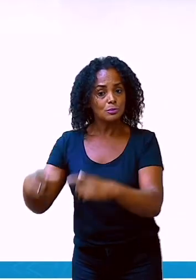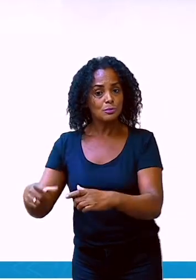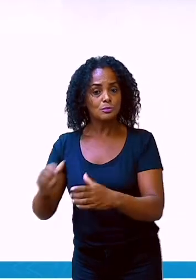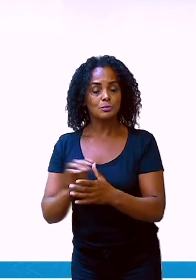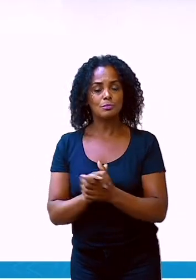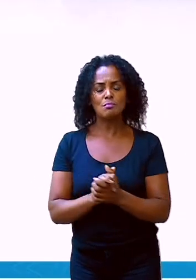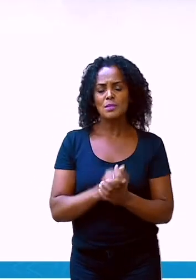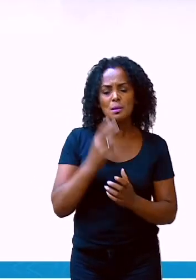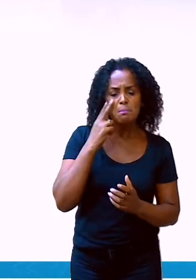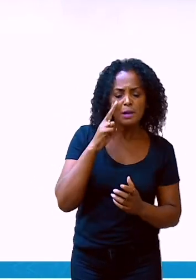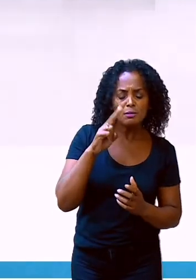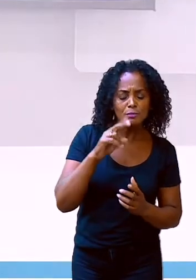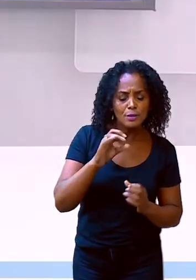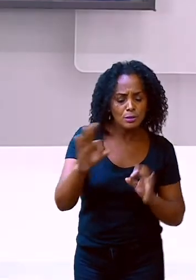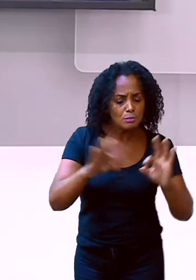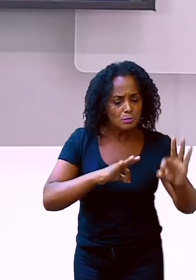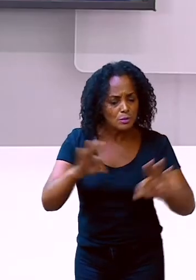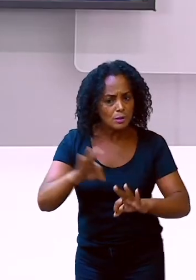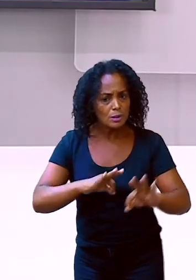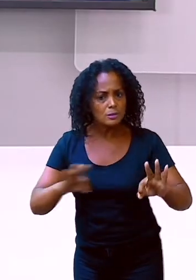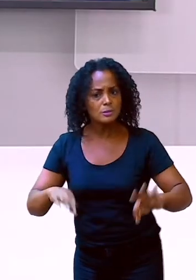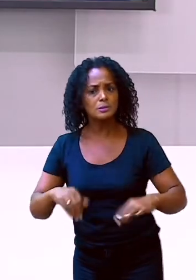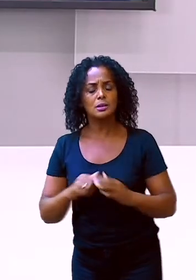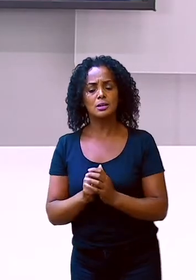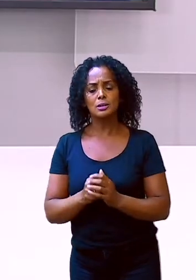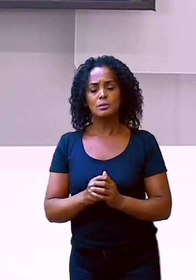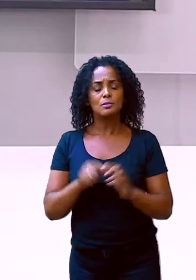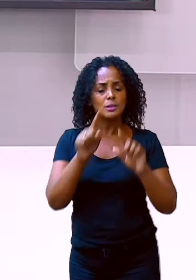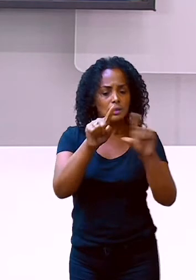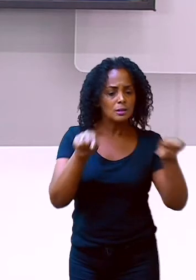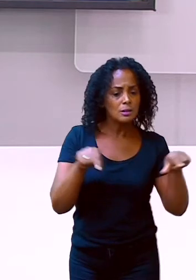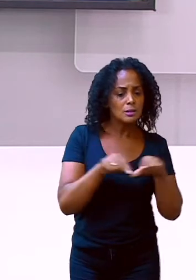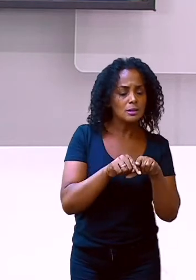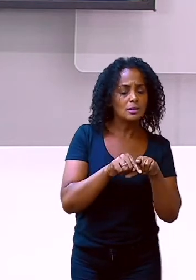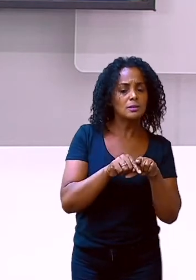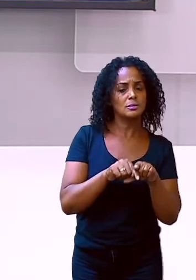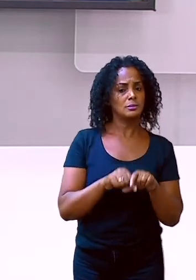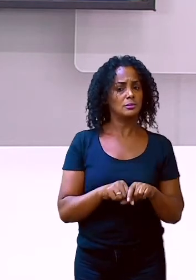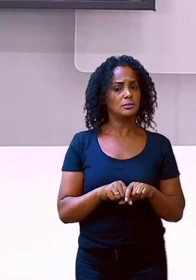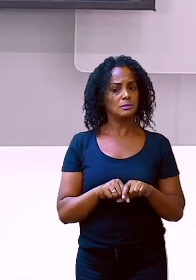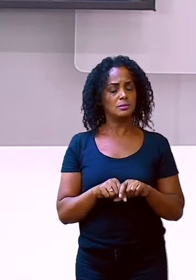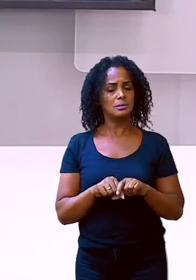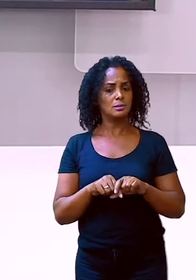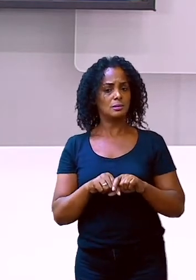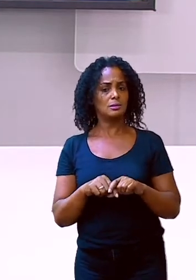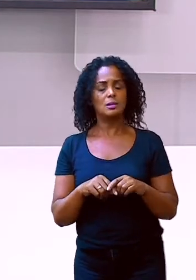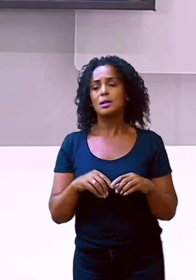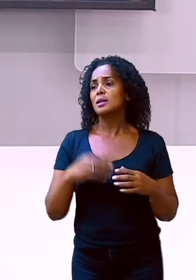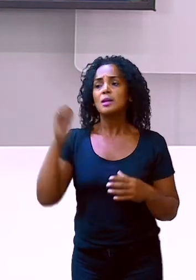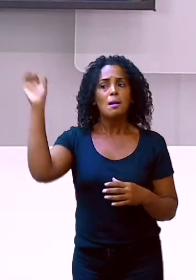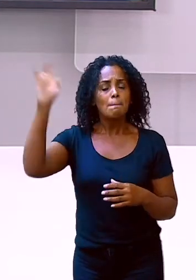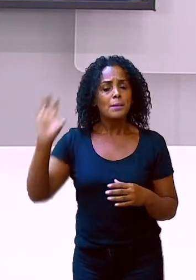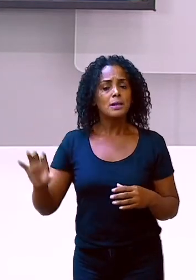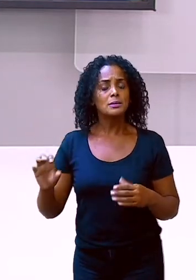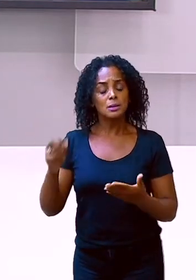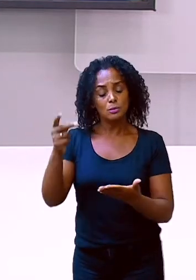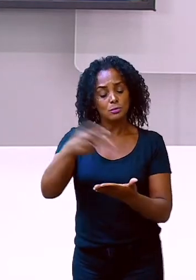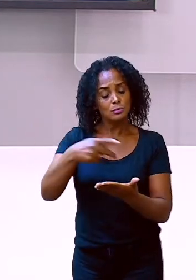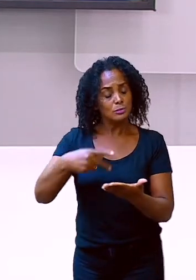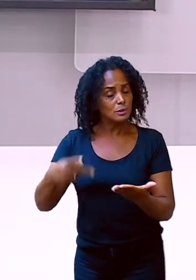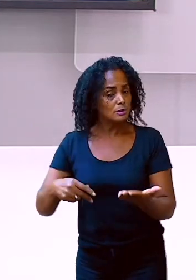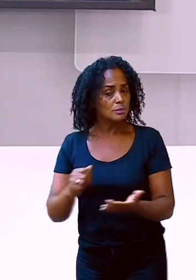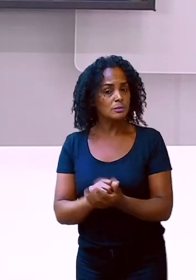os detalhes, onde vai ficar determinado cômodos, não é isso mesmo? Então, a planta ou desenho,